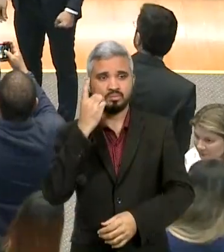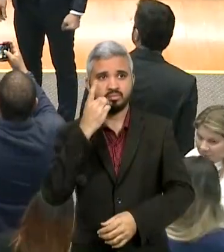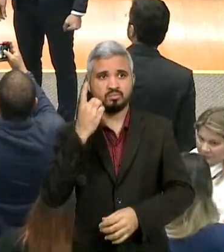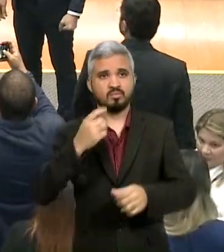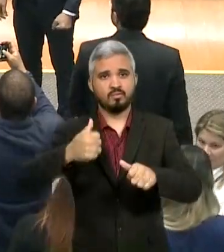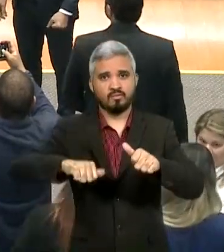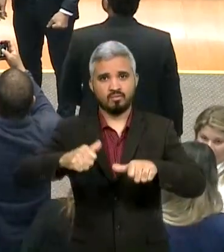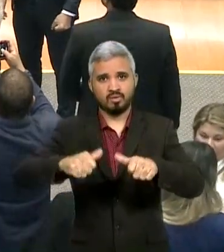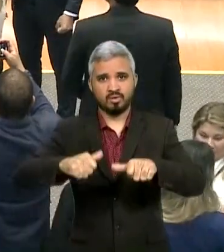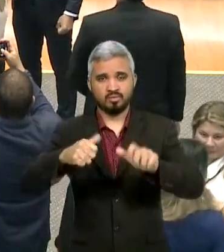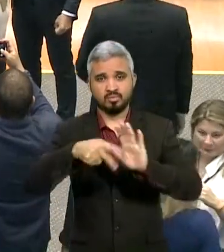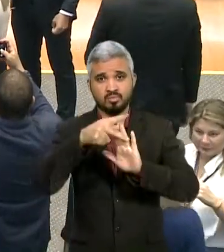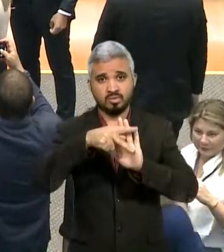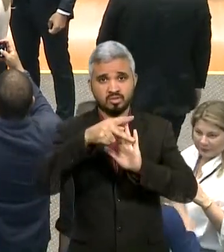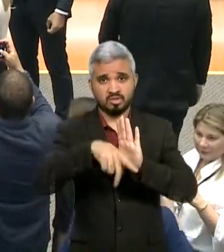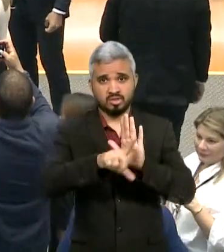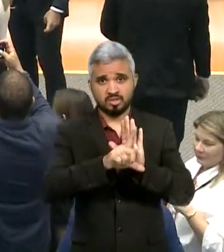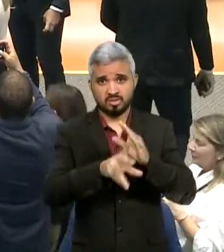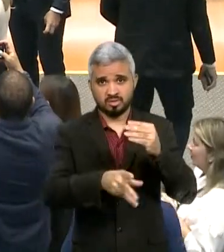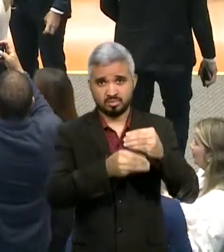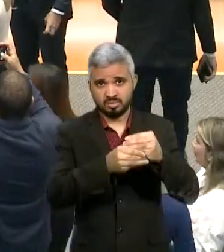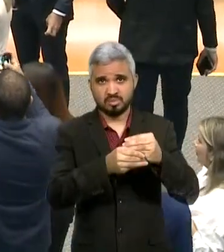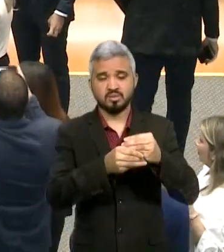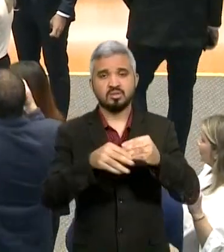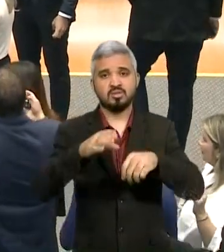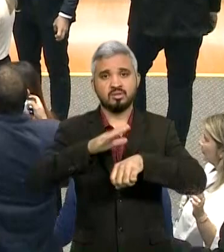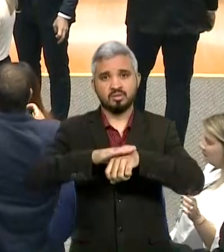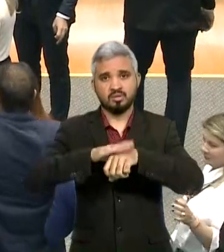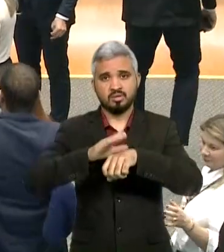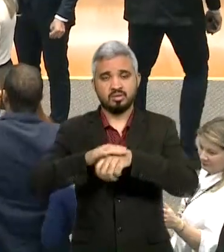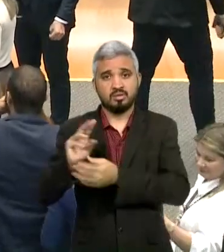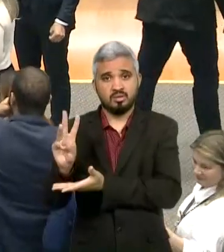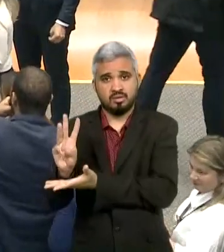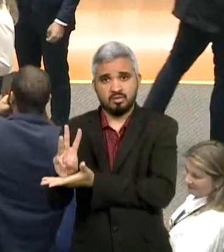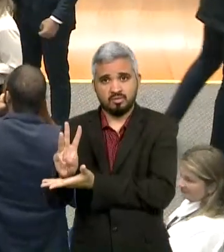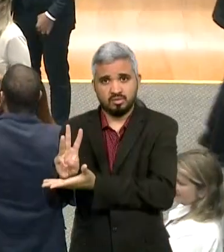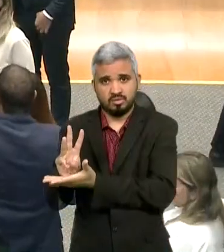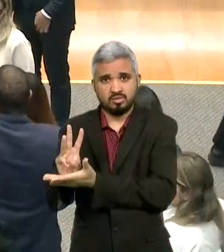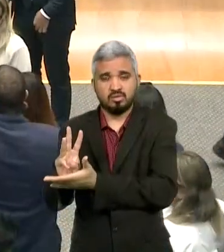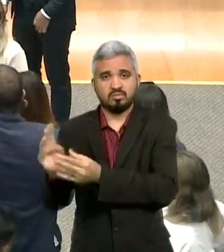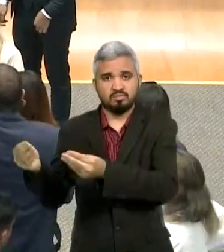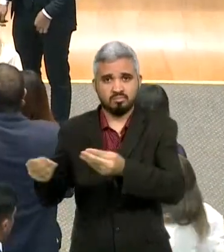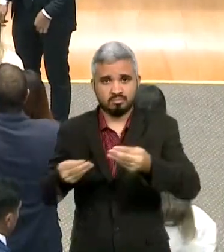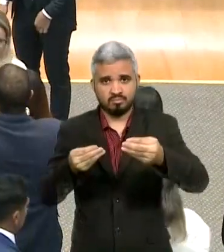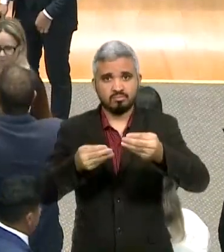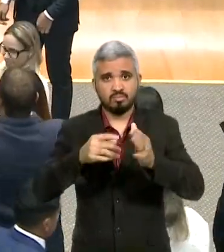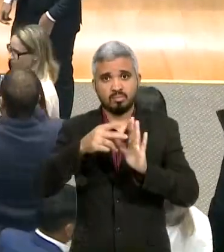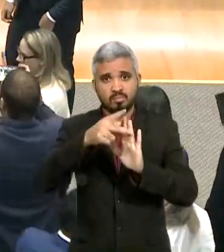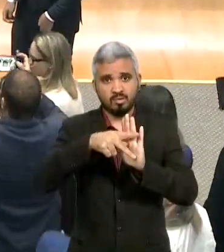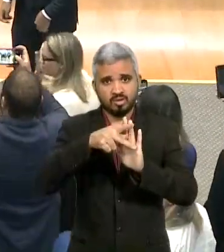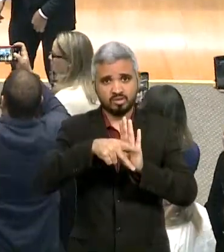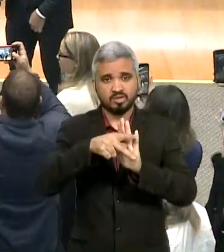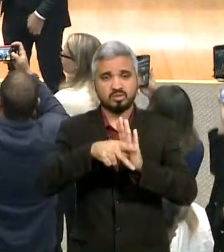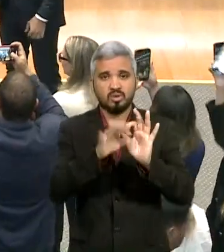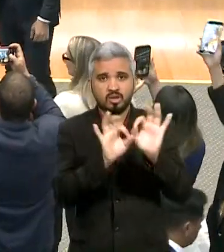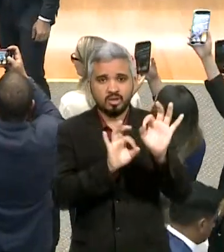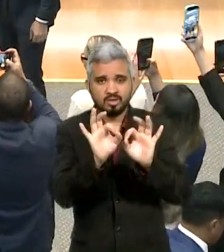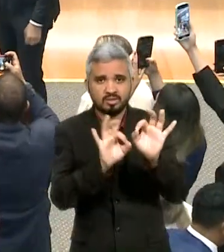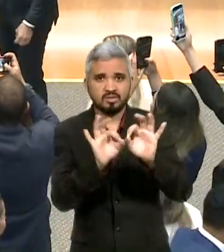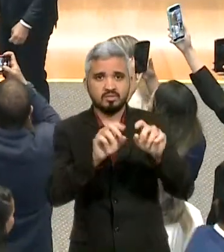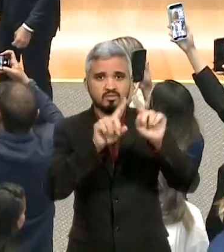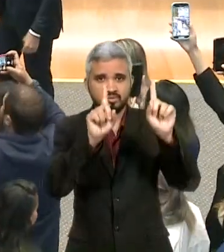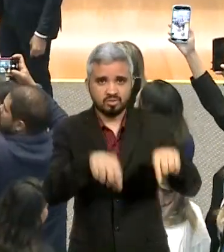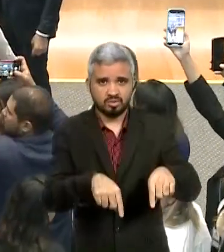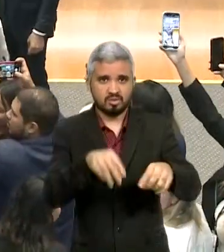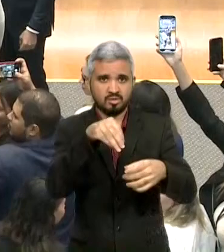apreciação do projeto de lei complementar de autoria da Defensoria Pública do Maranhão, que dispõe sobre a organização do quadro de pessoal da Defensoria